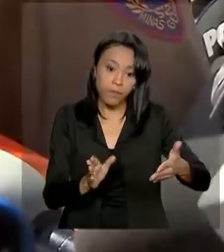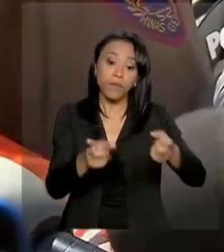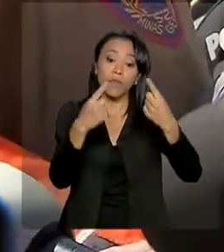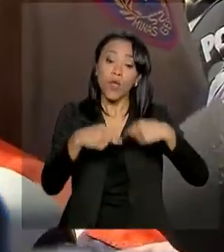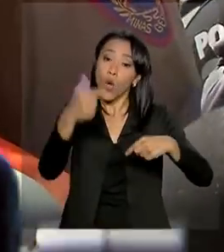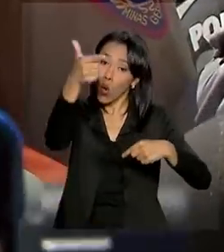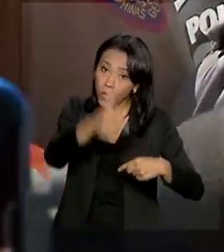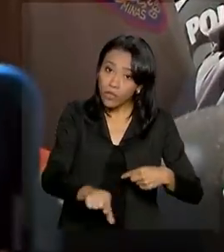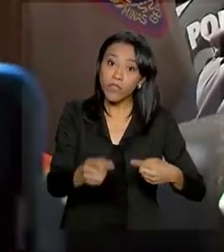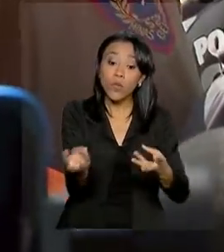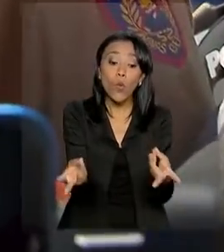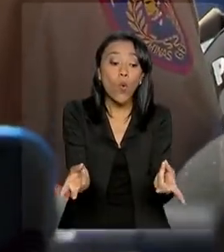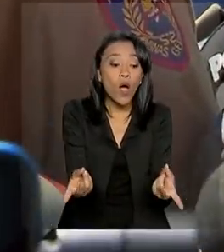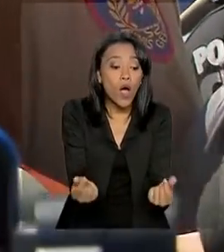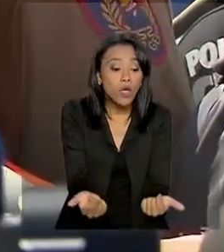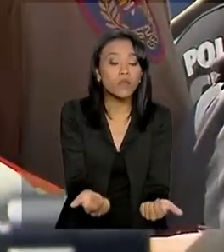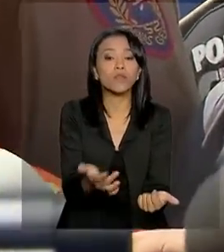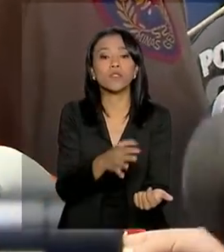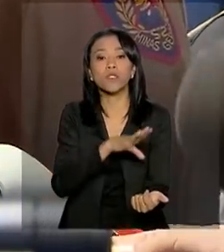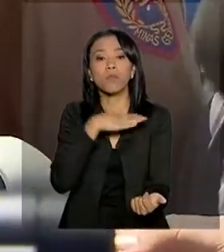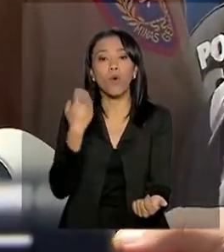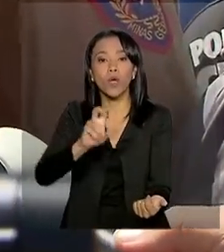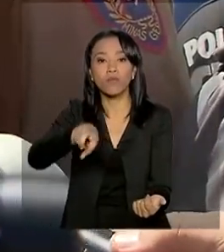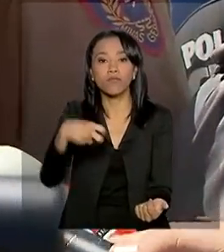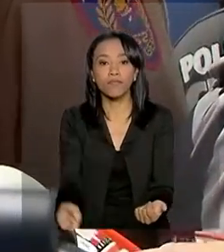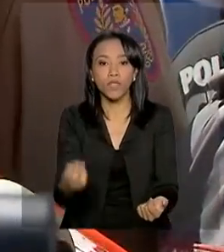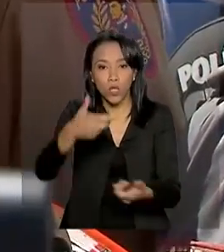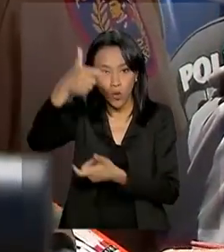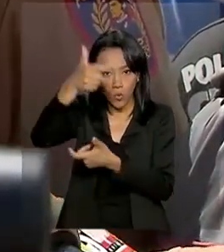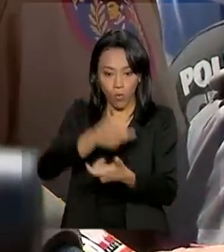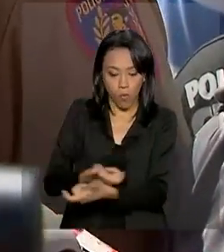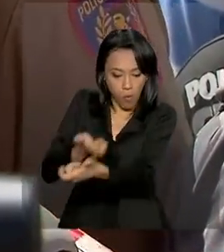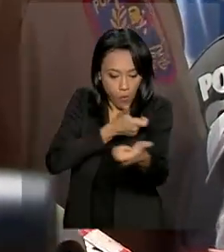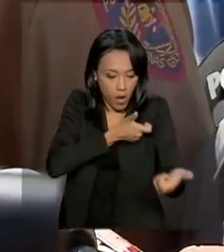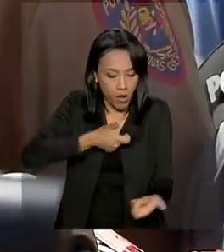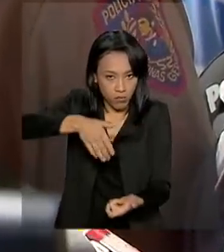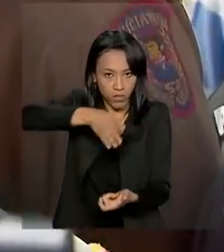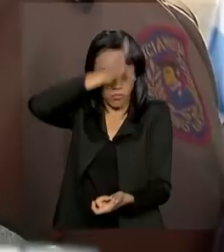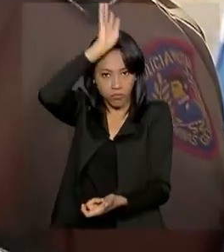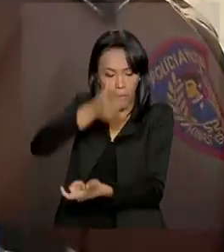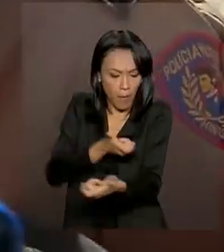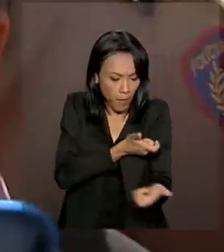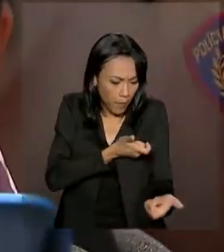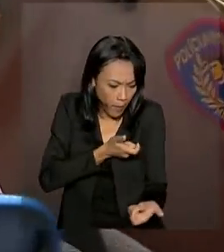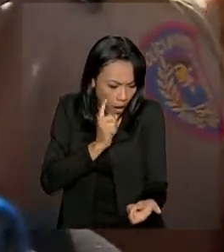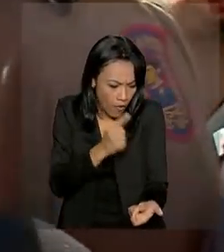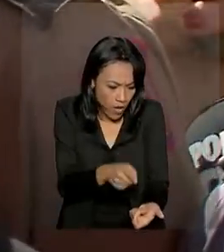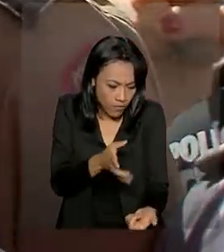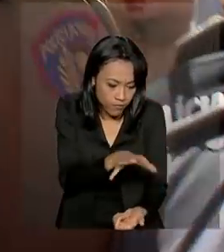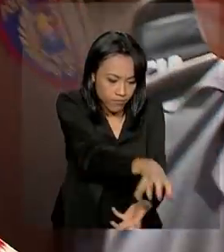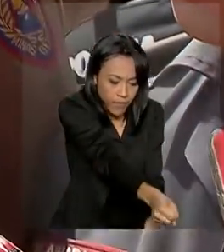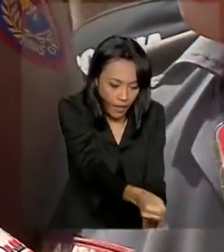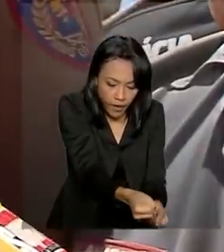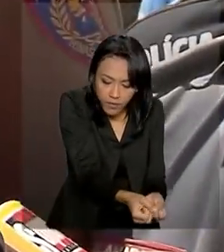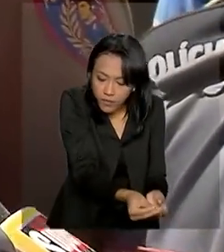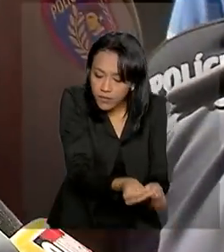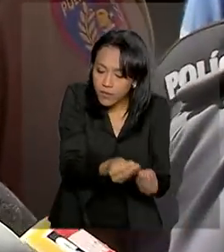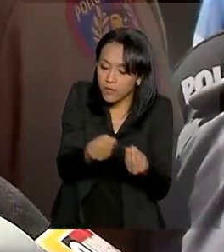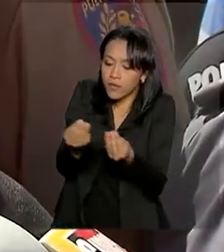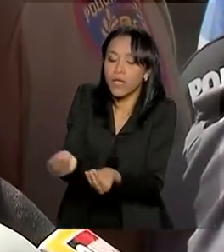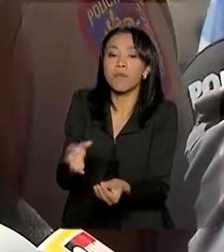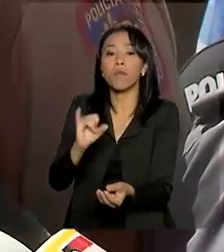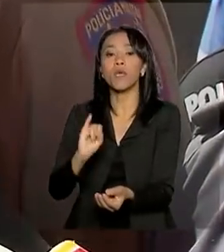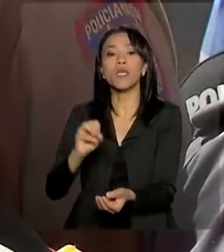óbitos contabilizados são aqueles óbitos que o bombeiro localiza, que o bombeiro faz o resgate e encaminha para o